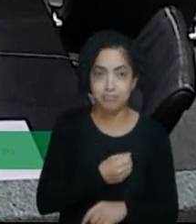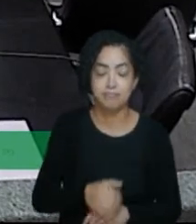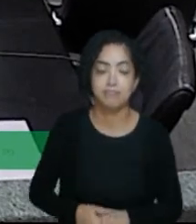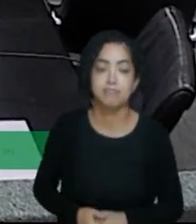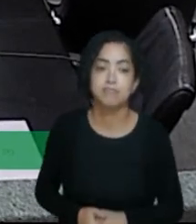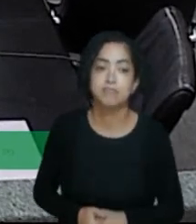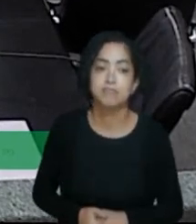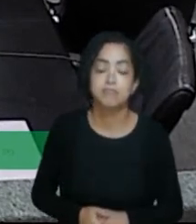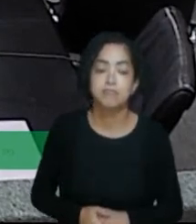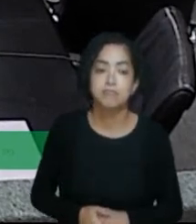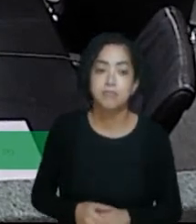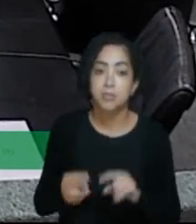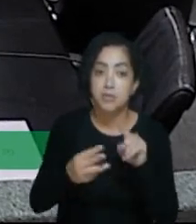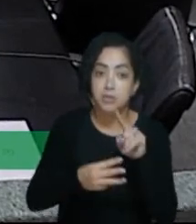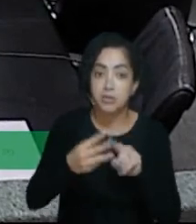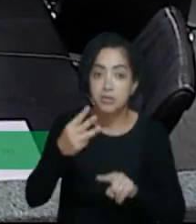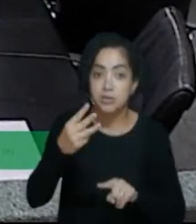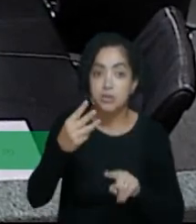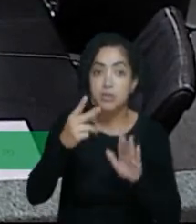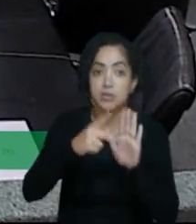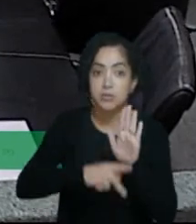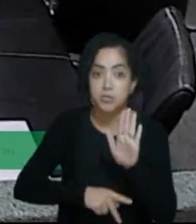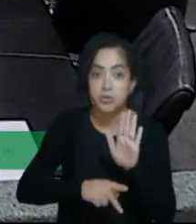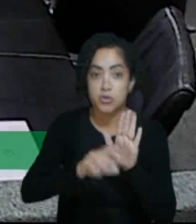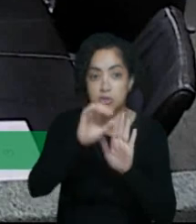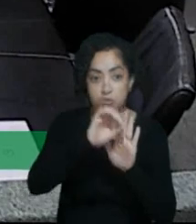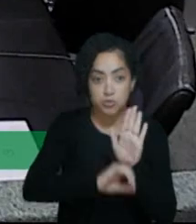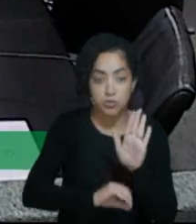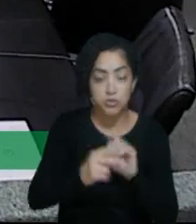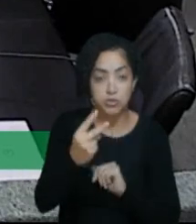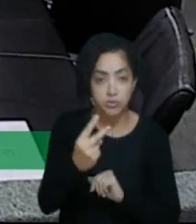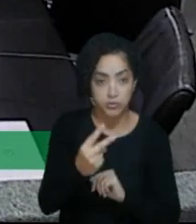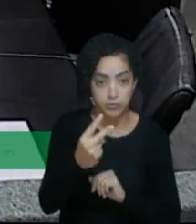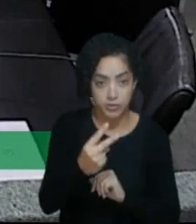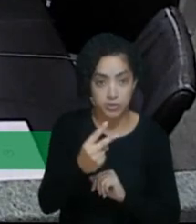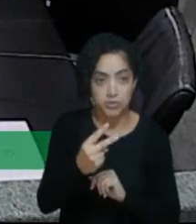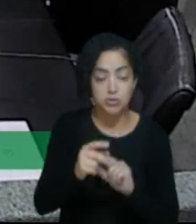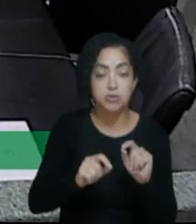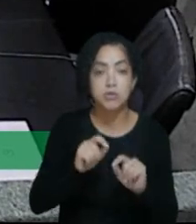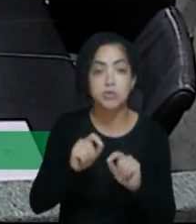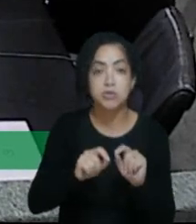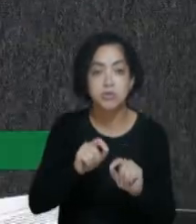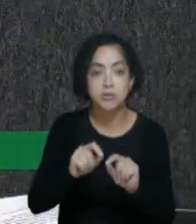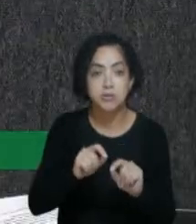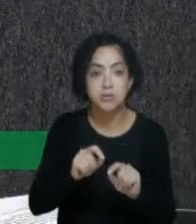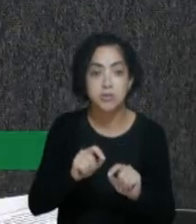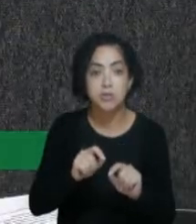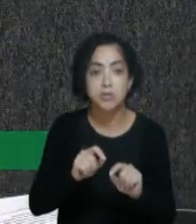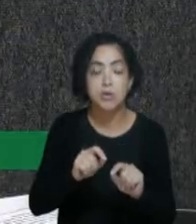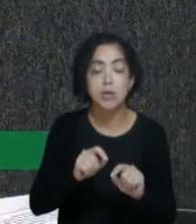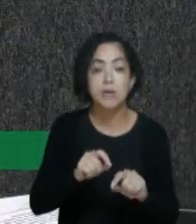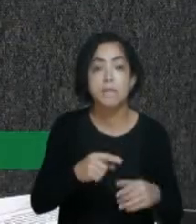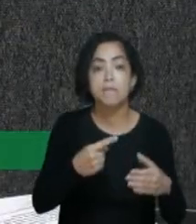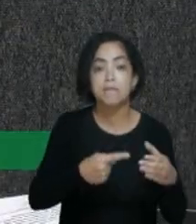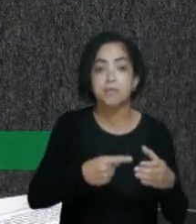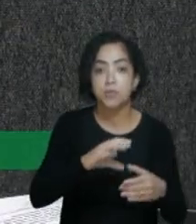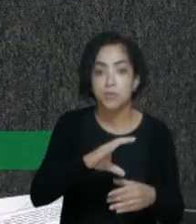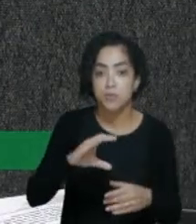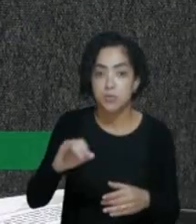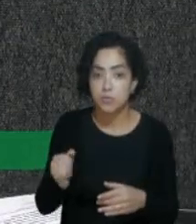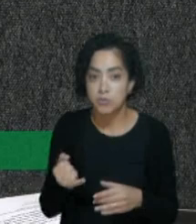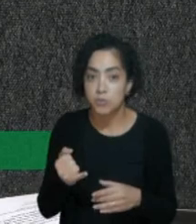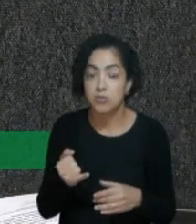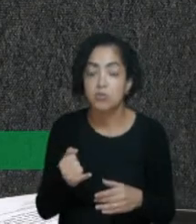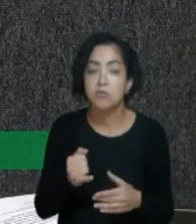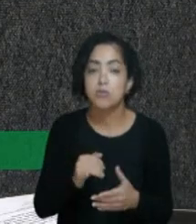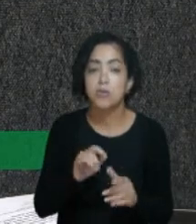tenho três projetos a relatar dois ofícios que são referente à ação de arguição de constitucionalidade junto ao Tribunal de Justiça que nós